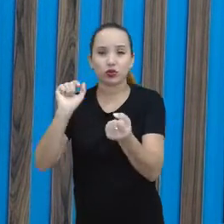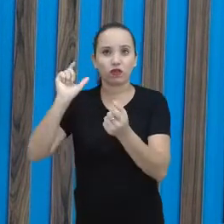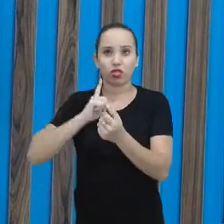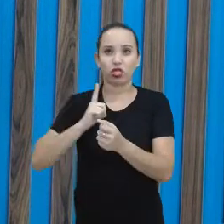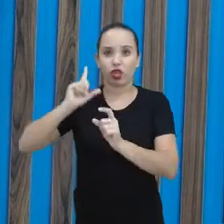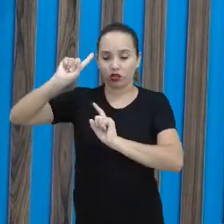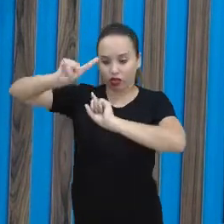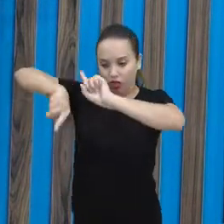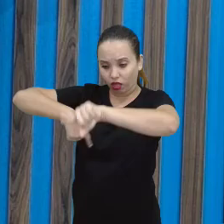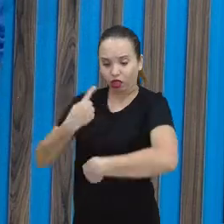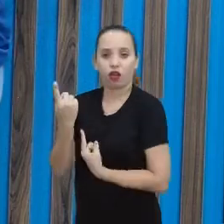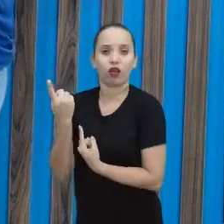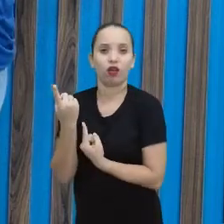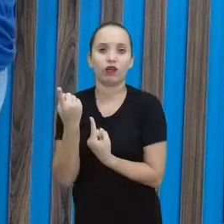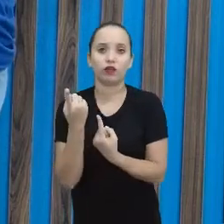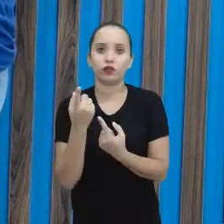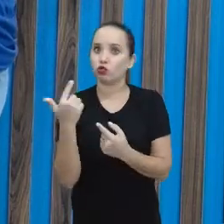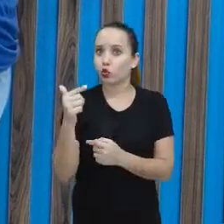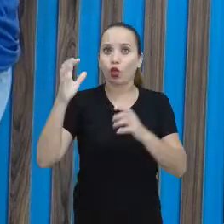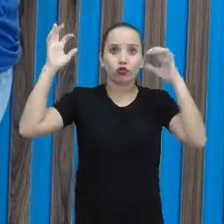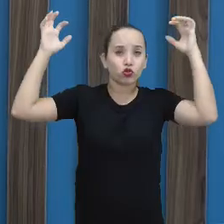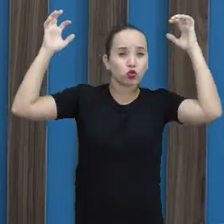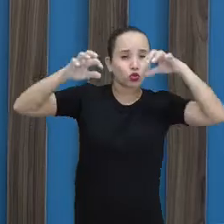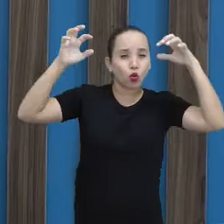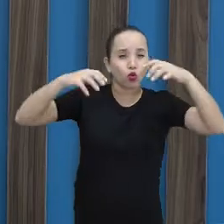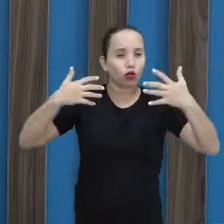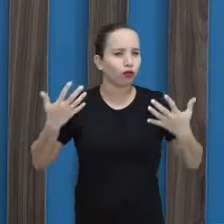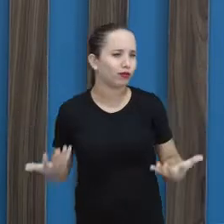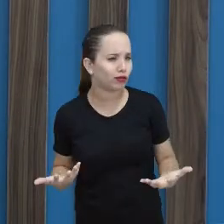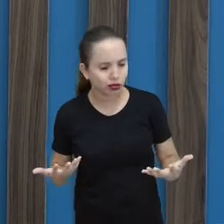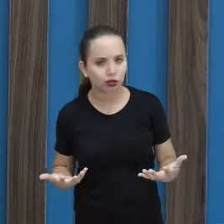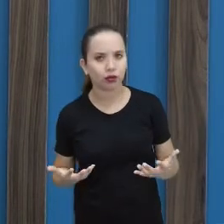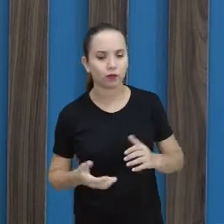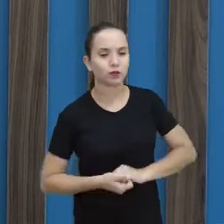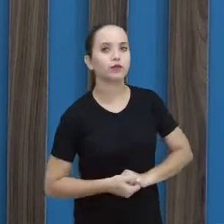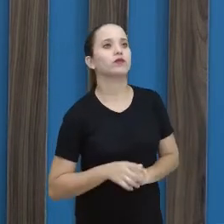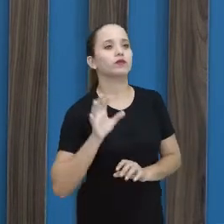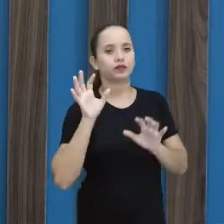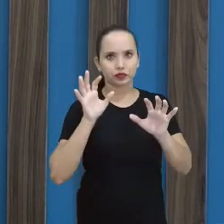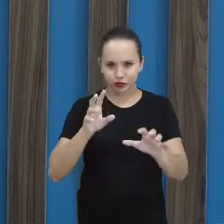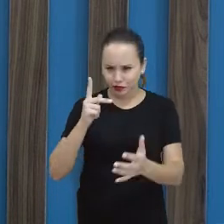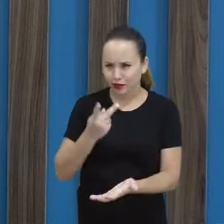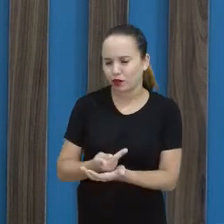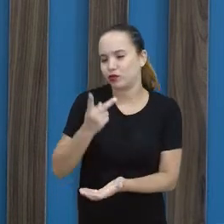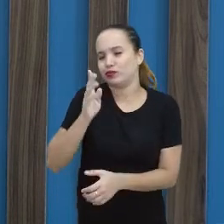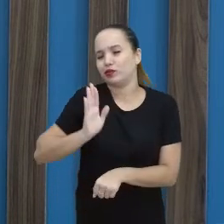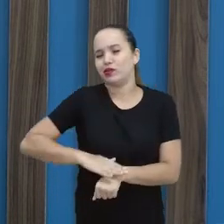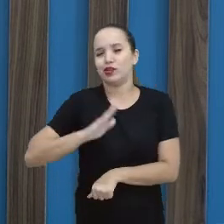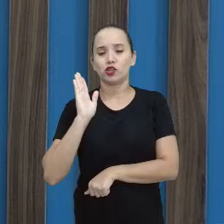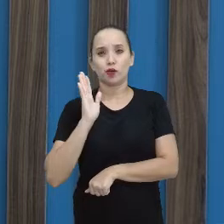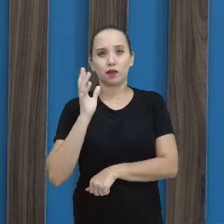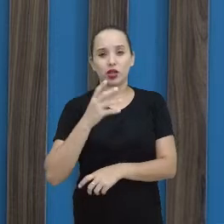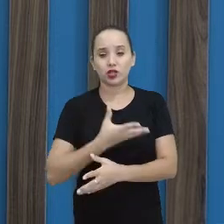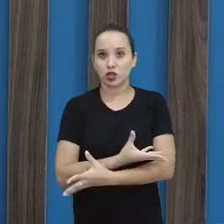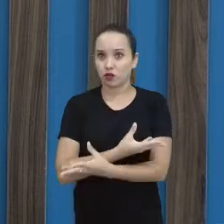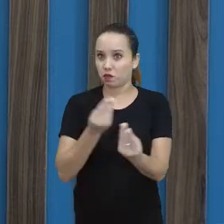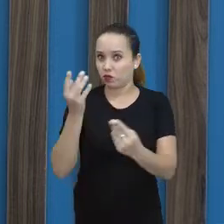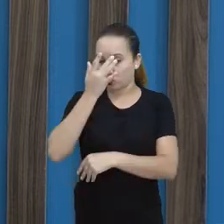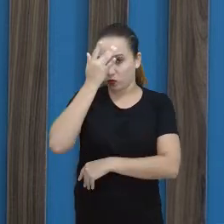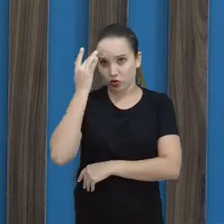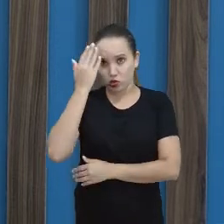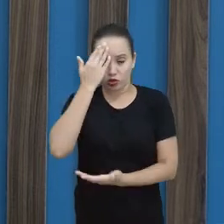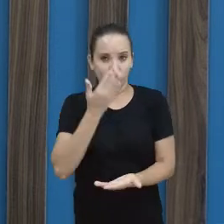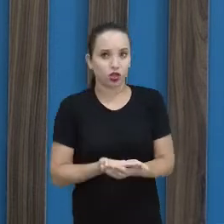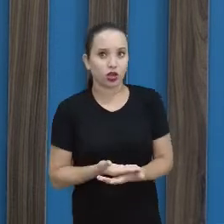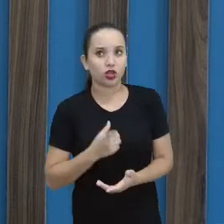chuva, acabou. Não é isso, professora Cláudia? É isso, professora. Então é isso que o mais acontece e muitas pessoas acham que como temos o ciclo